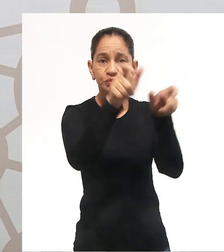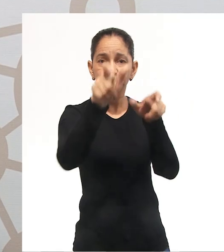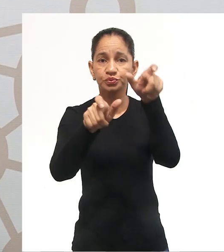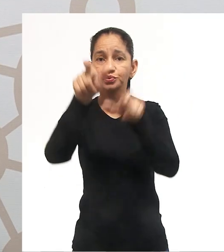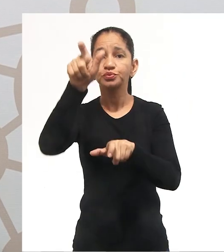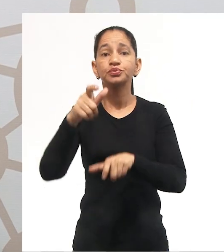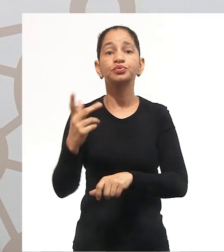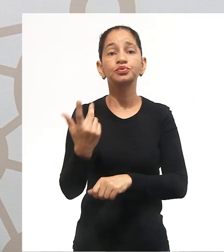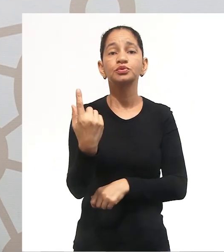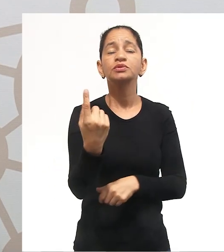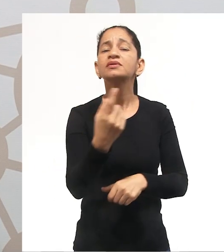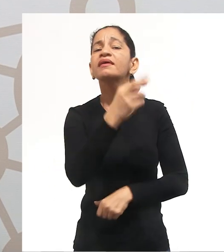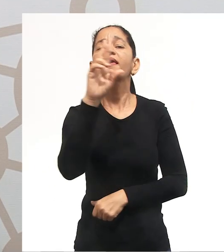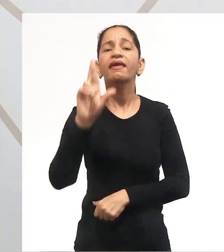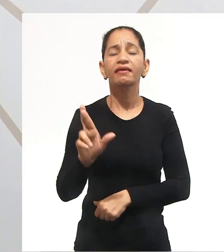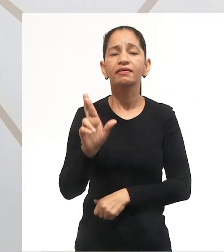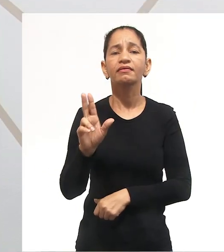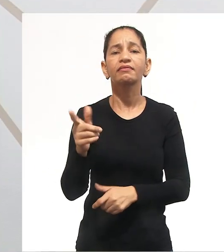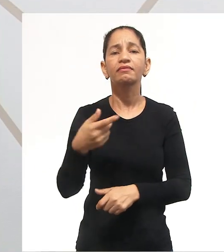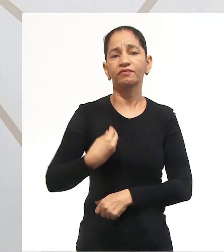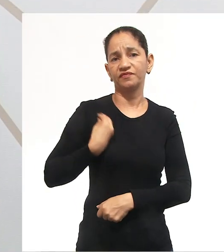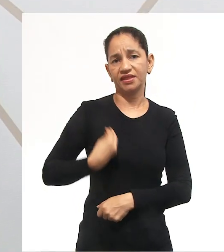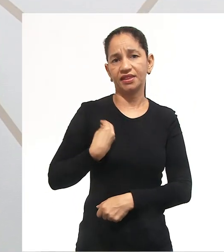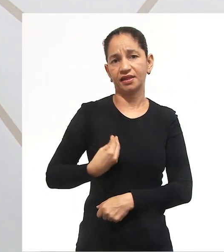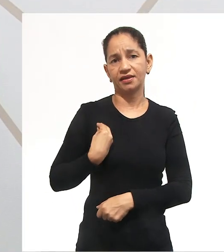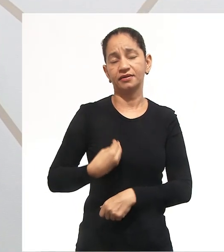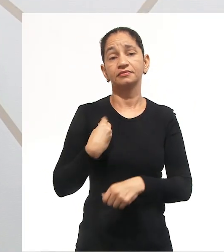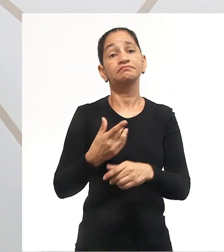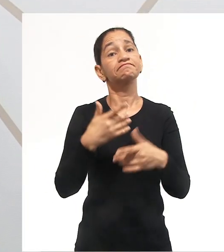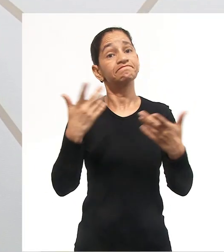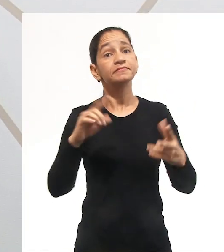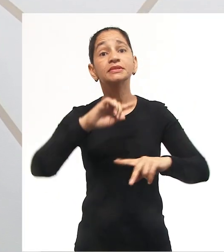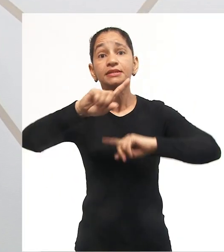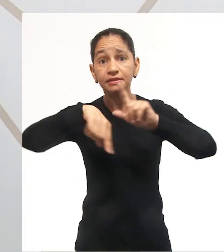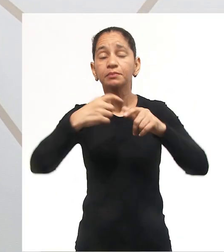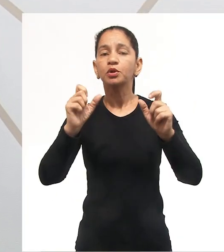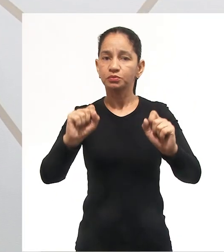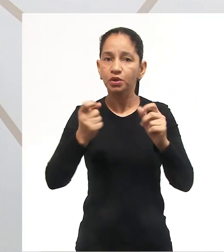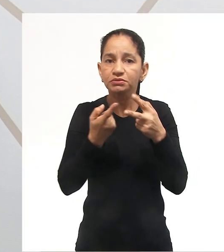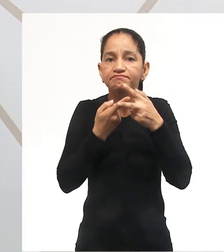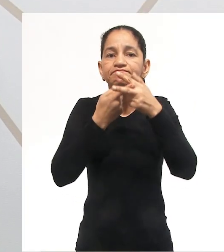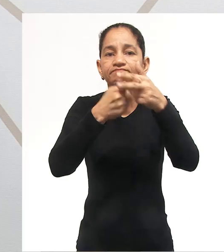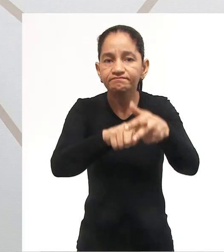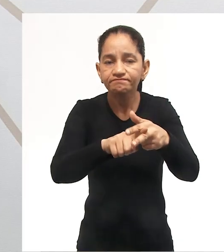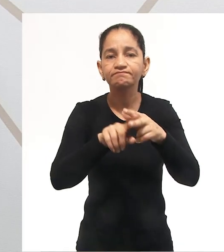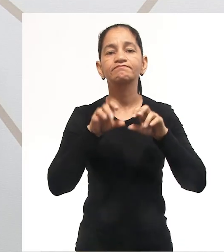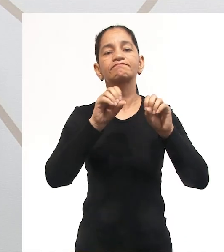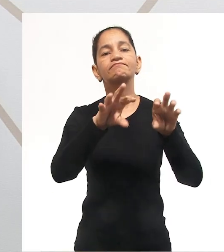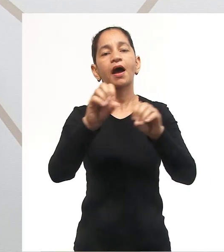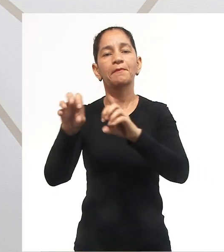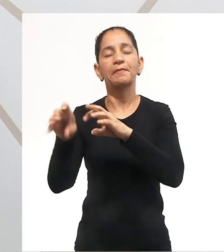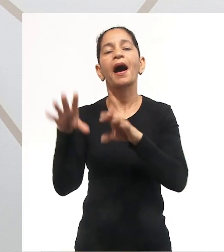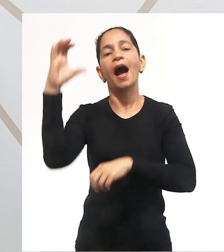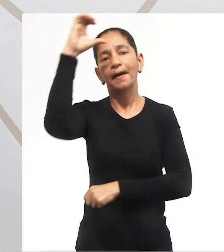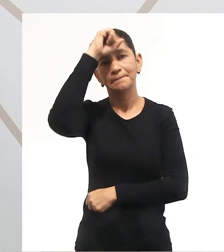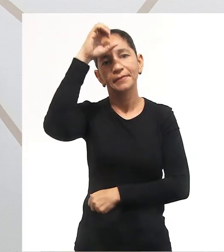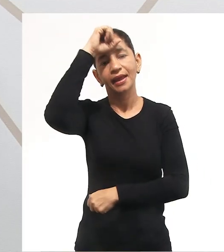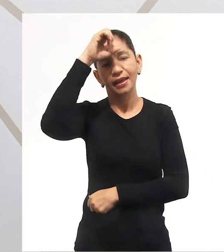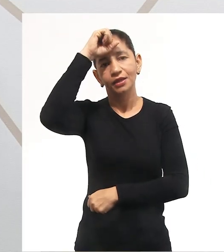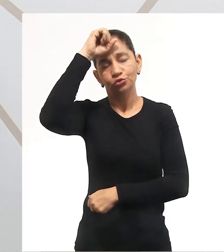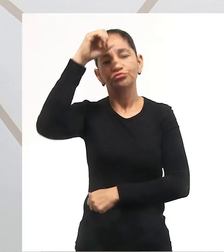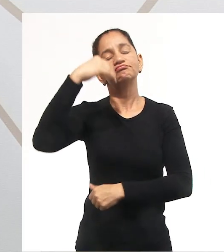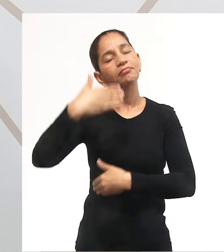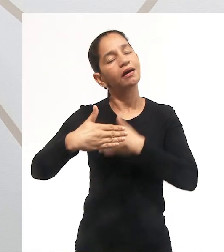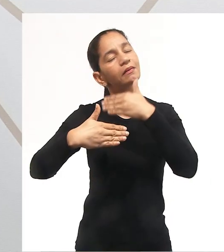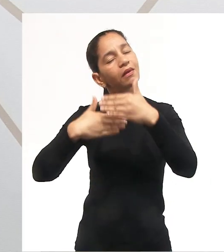dessa realidade, e aí nós propomos as intervenções pedagógicas para que haja o processo de aprendizagem